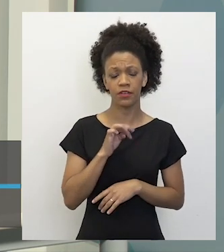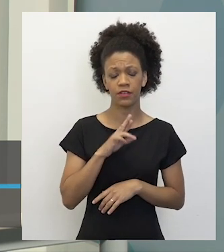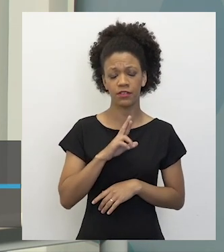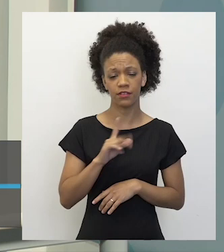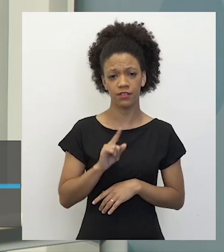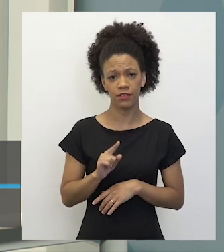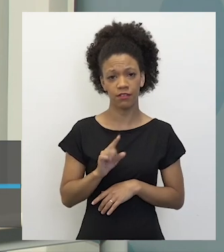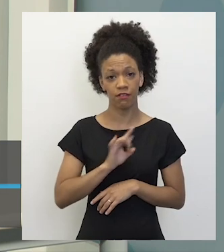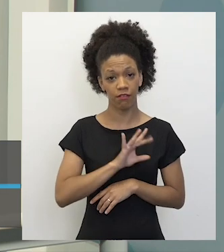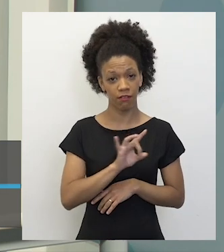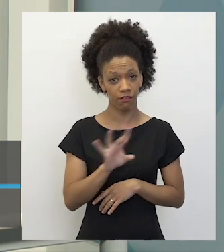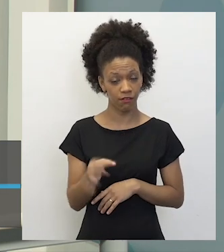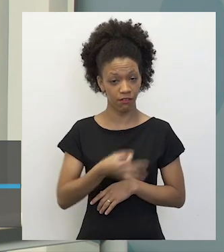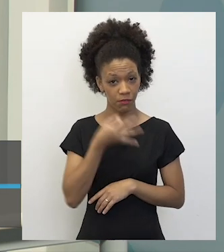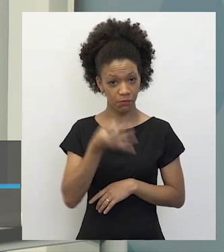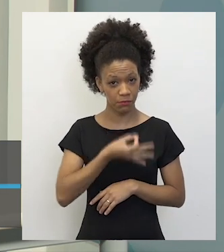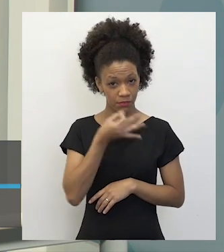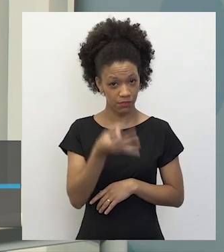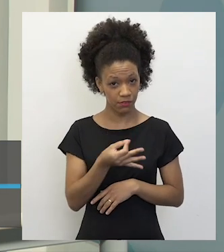sua opinião.